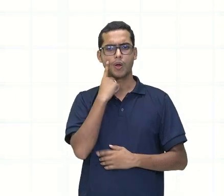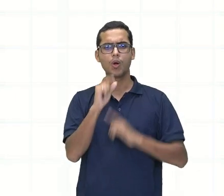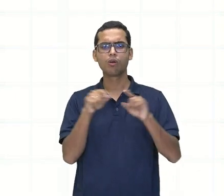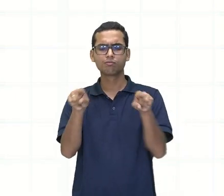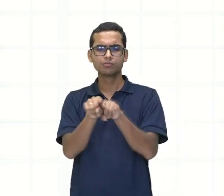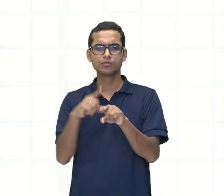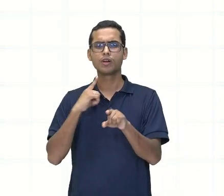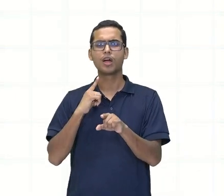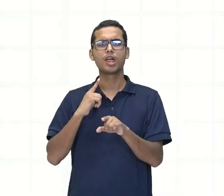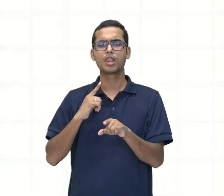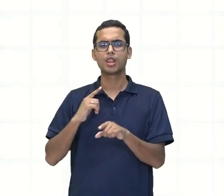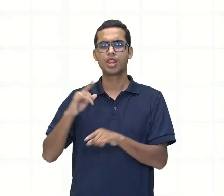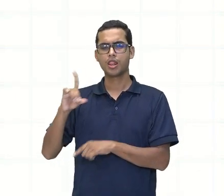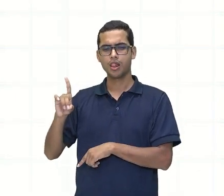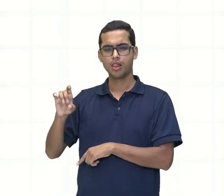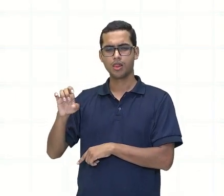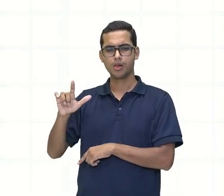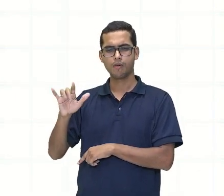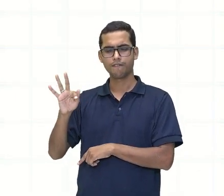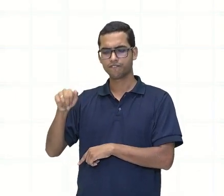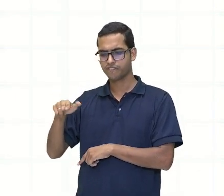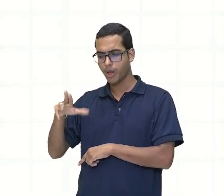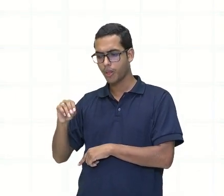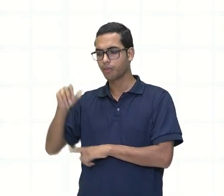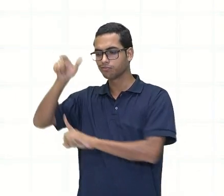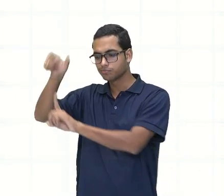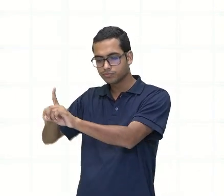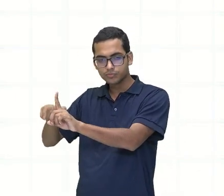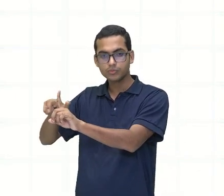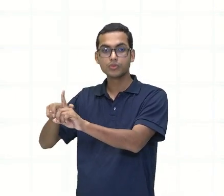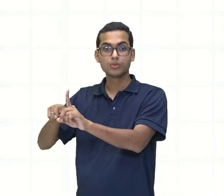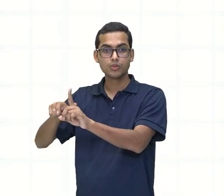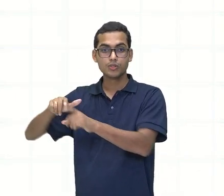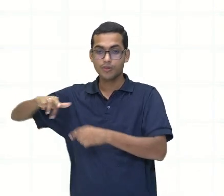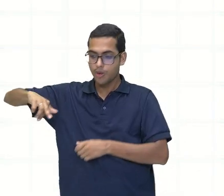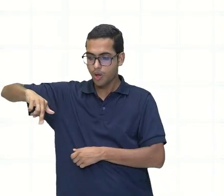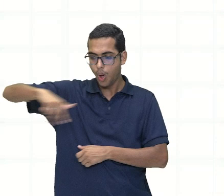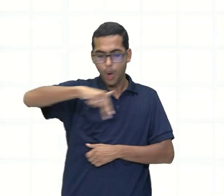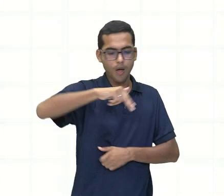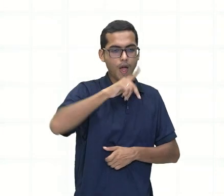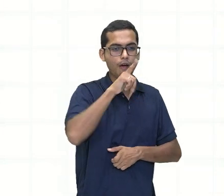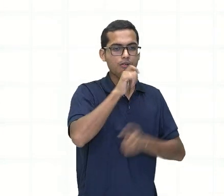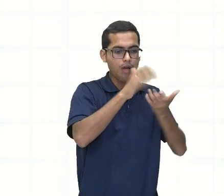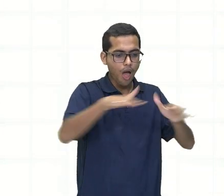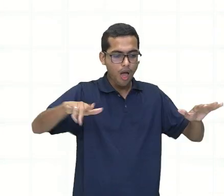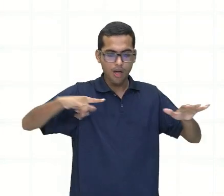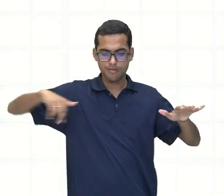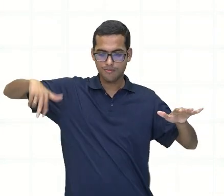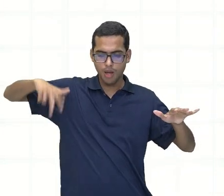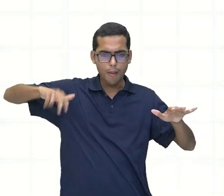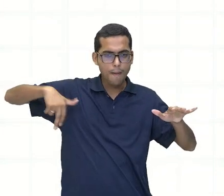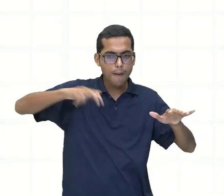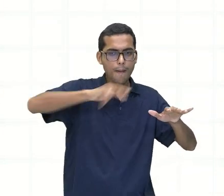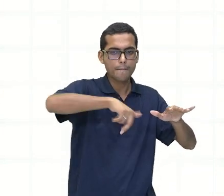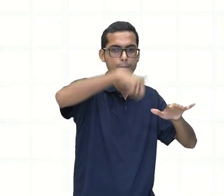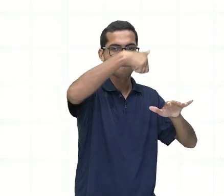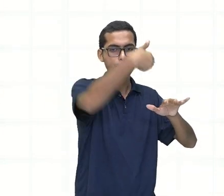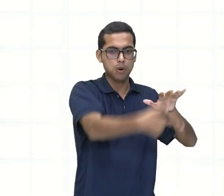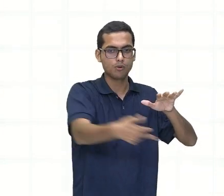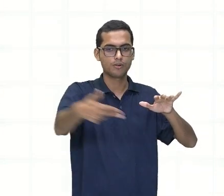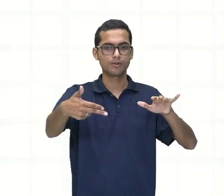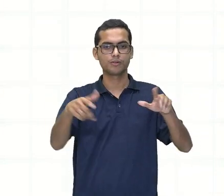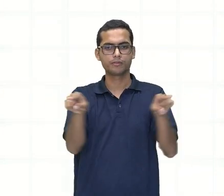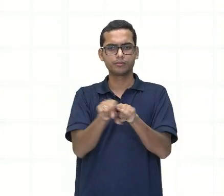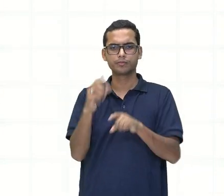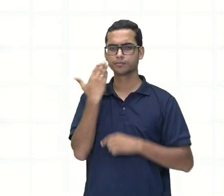para o mar? Delfino. Logo, delfino é o quê? Sujeito, certo? Muito bem. Tudo que